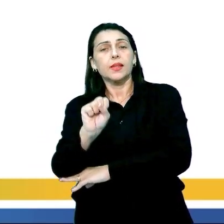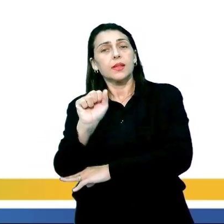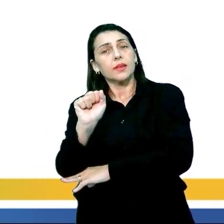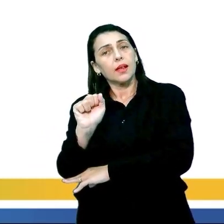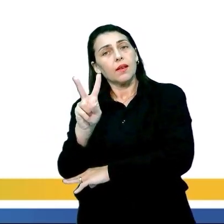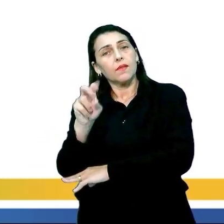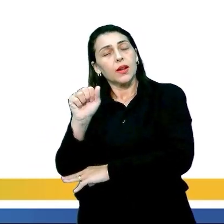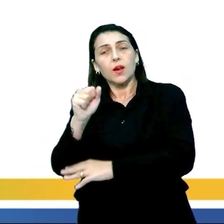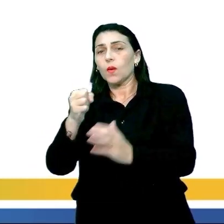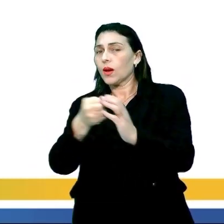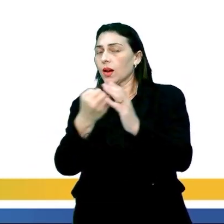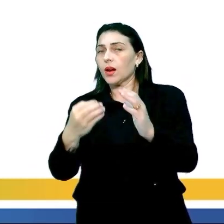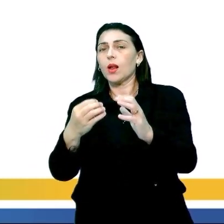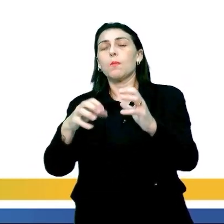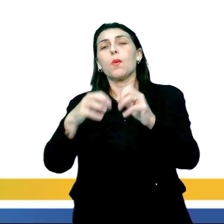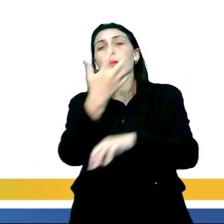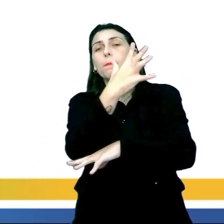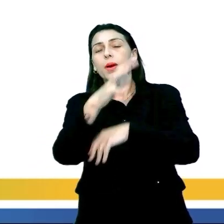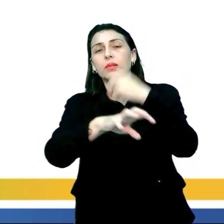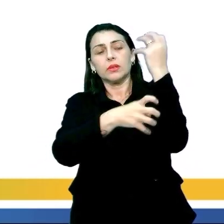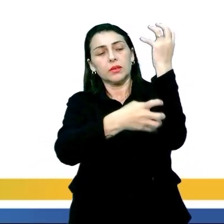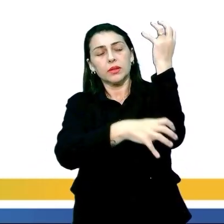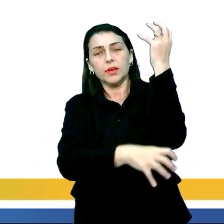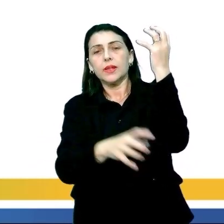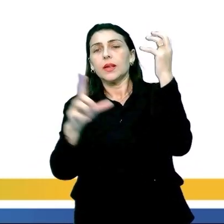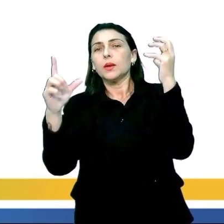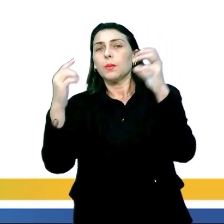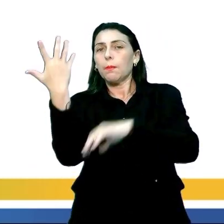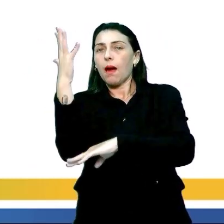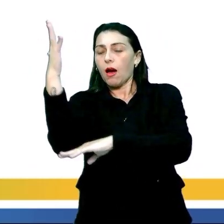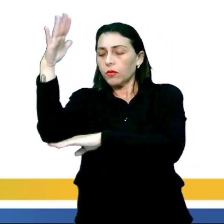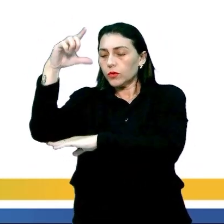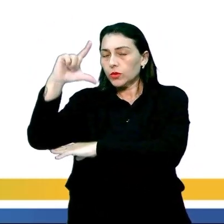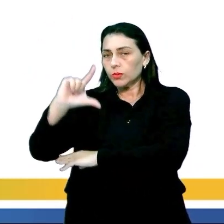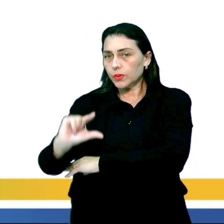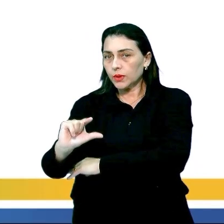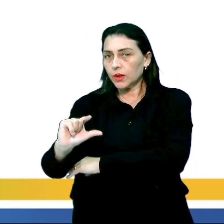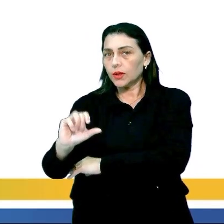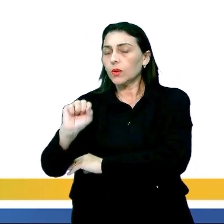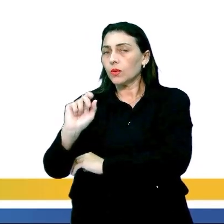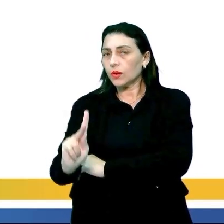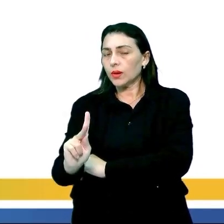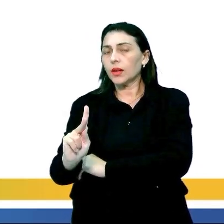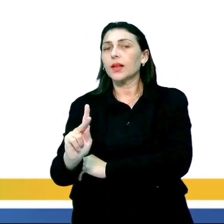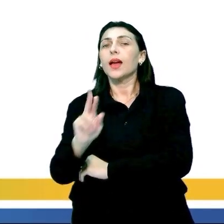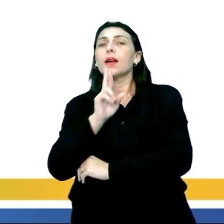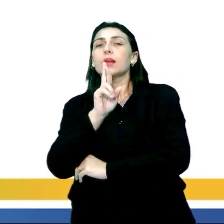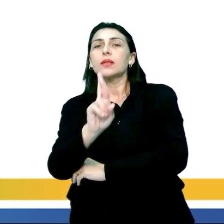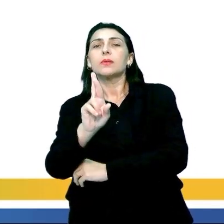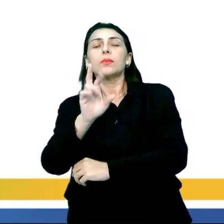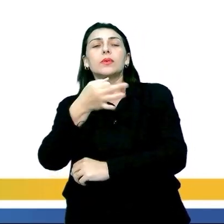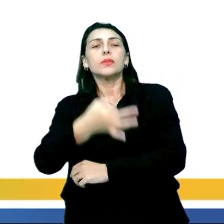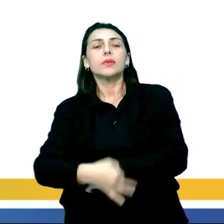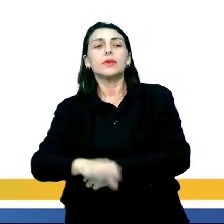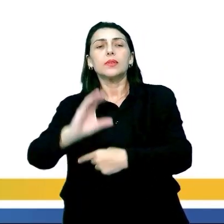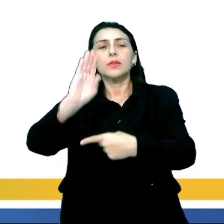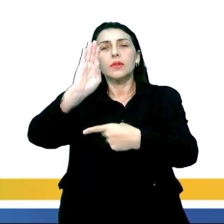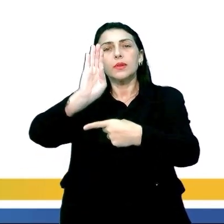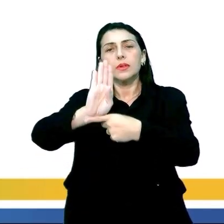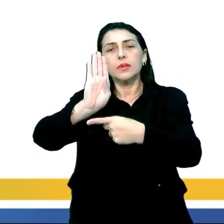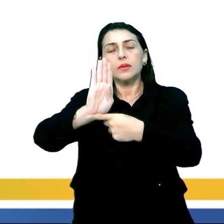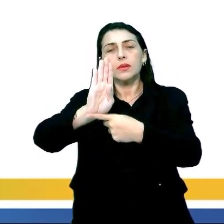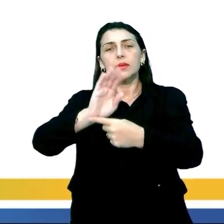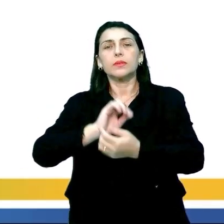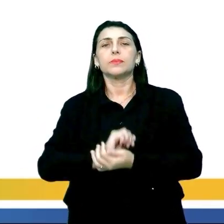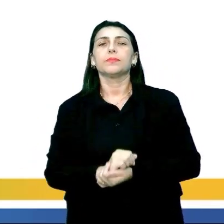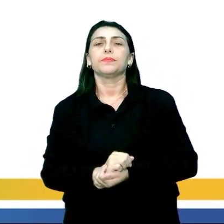é caracterizada por plantas rasteiras e pequenas árvores, ok, pessoal? Então, logo, a resposta correta